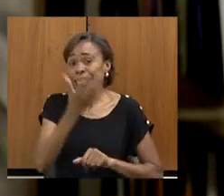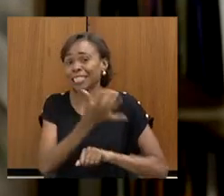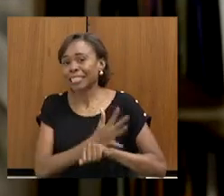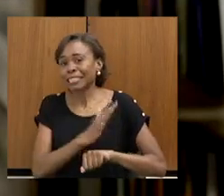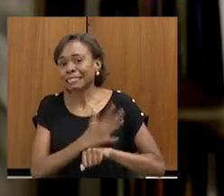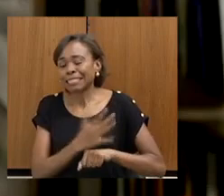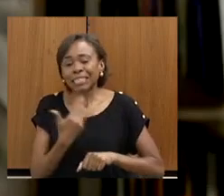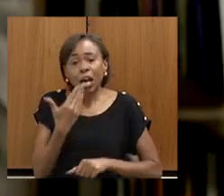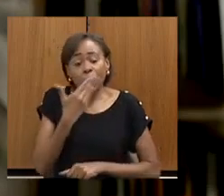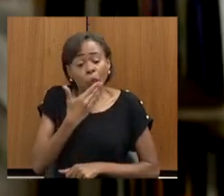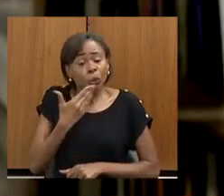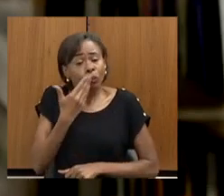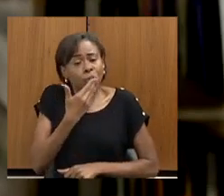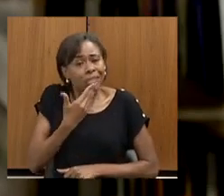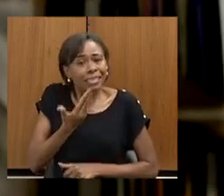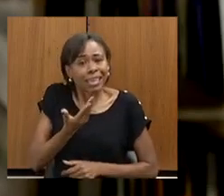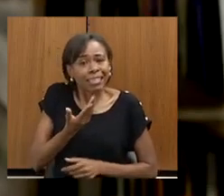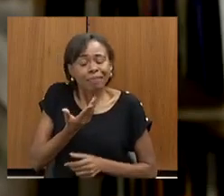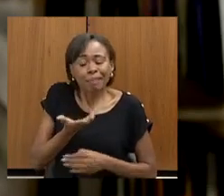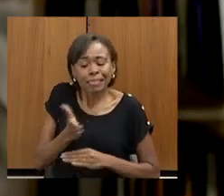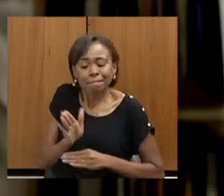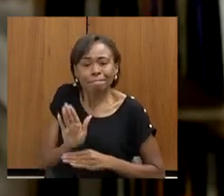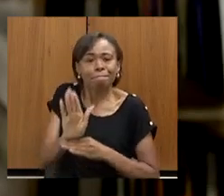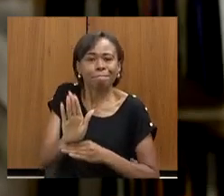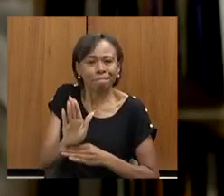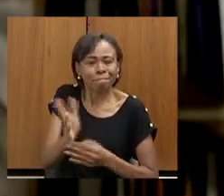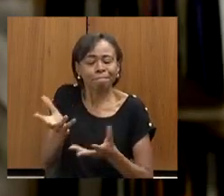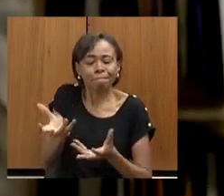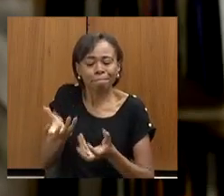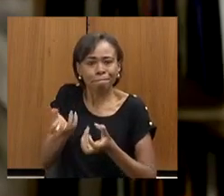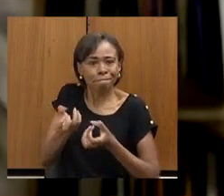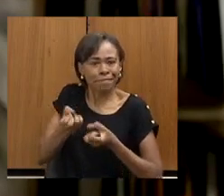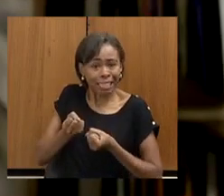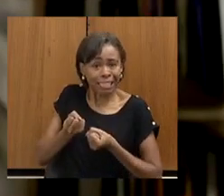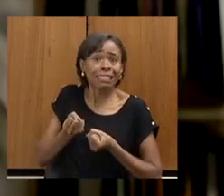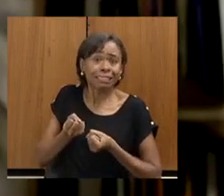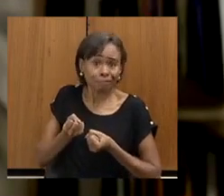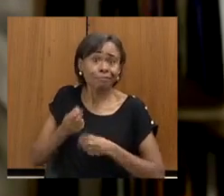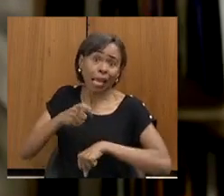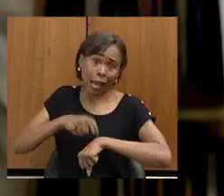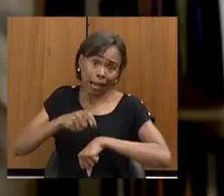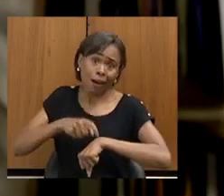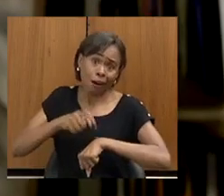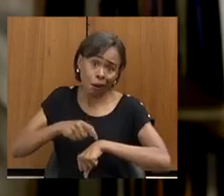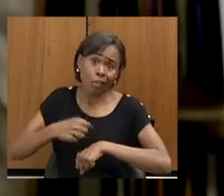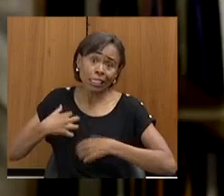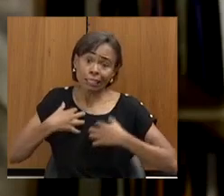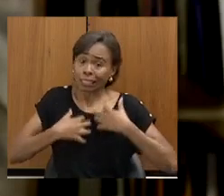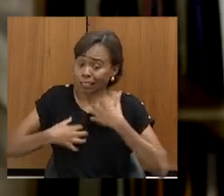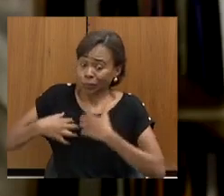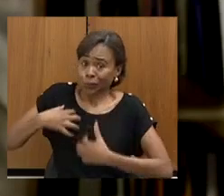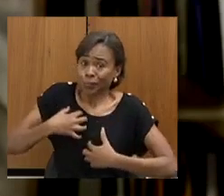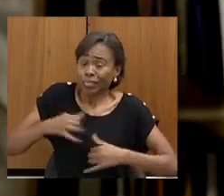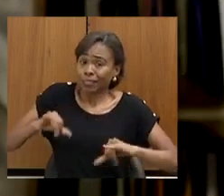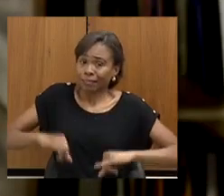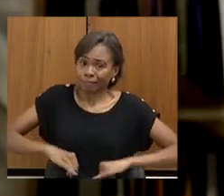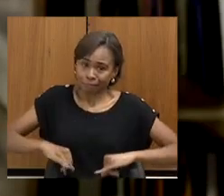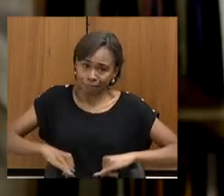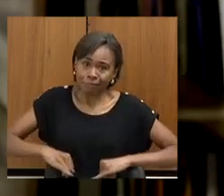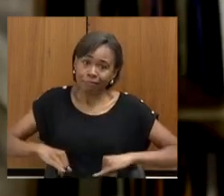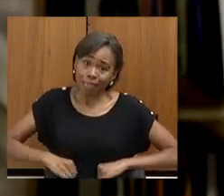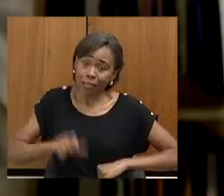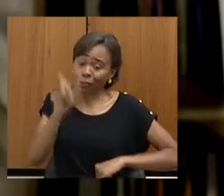docilidade para acolher os momentos difíceis de angústia, de sofrimento